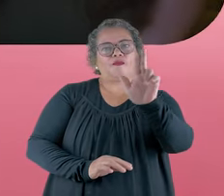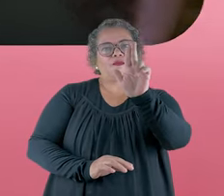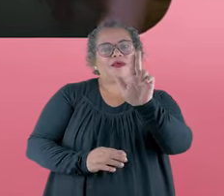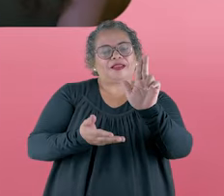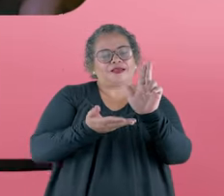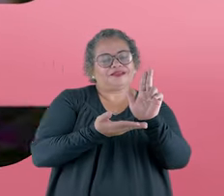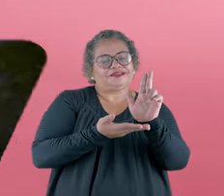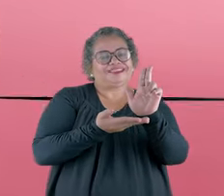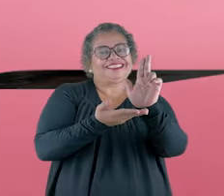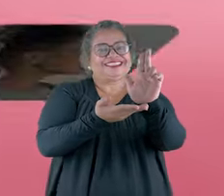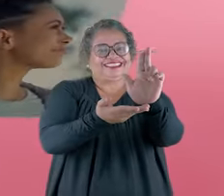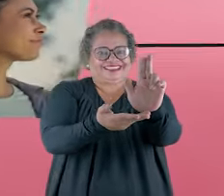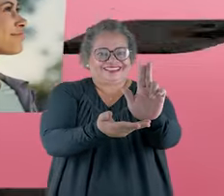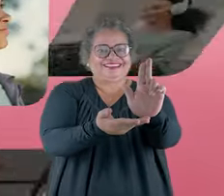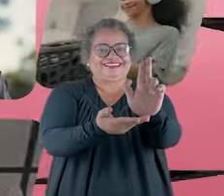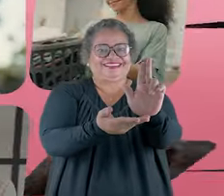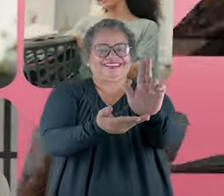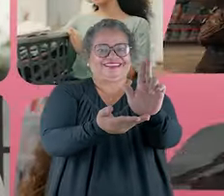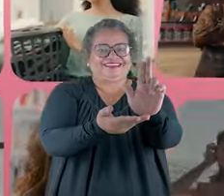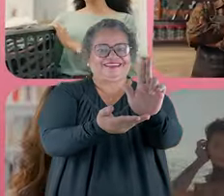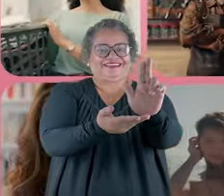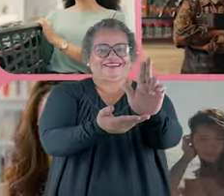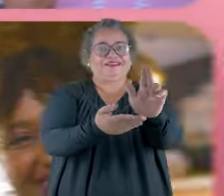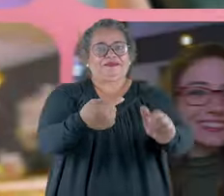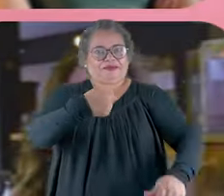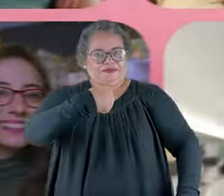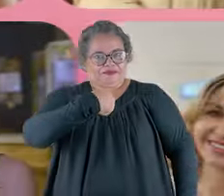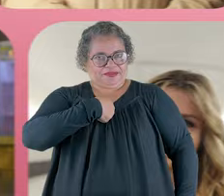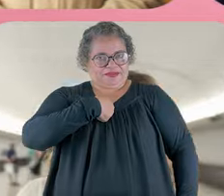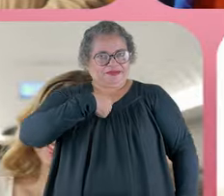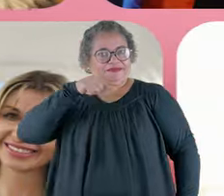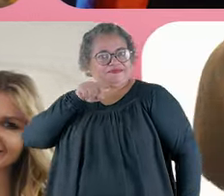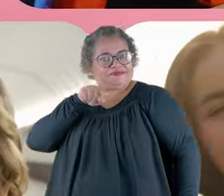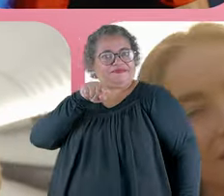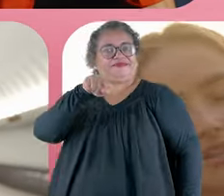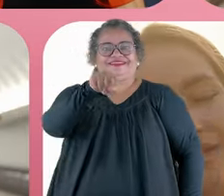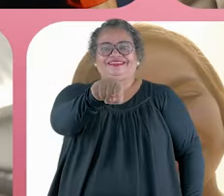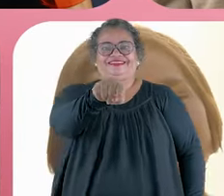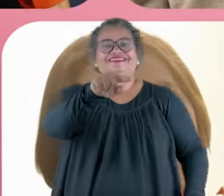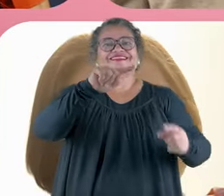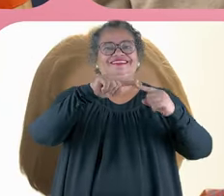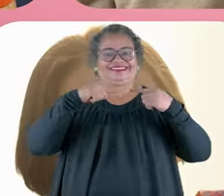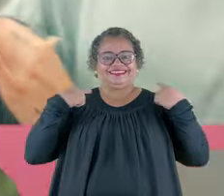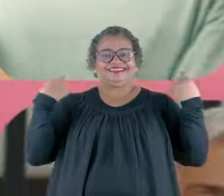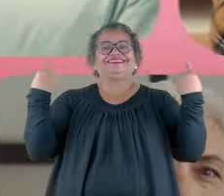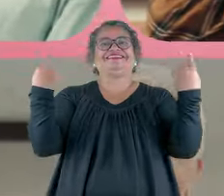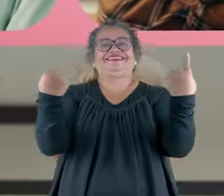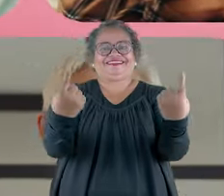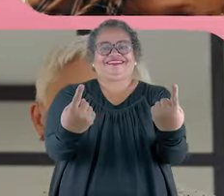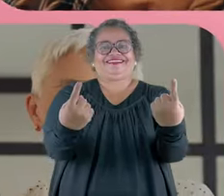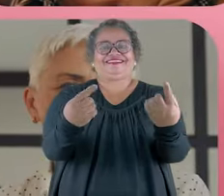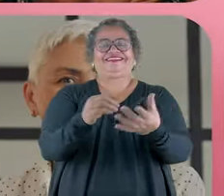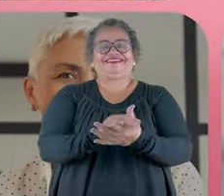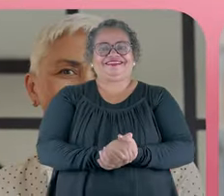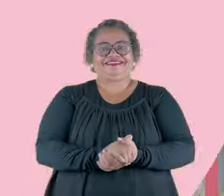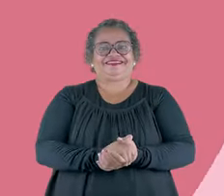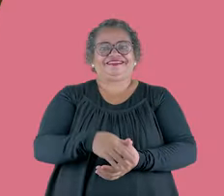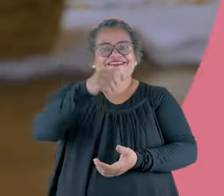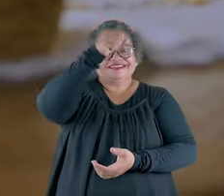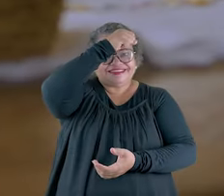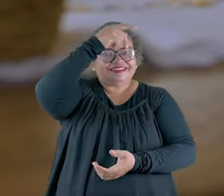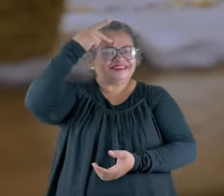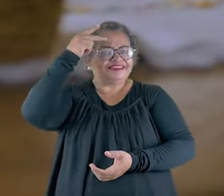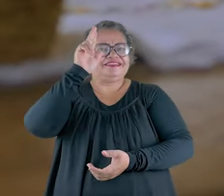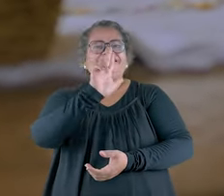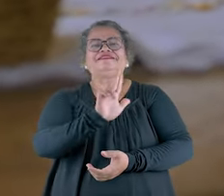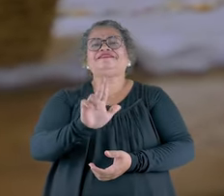Uberlândia é uma cidade feita para todas as mulheres. E quando eu falo todas, são todas mesmo.